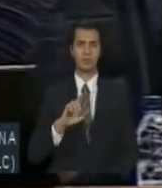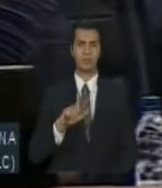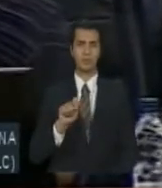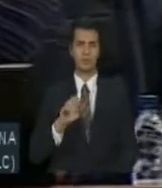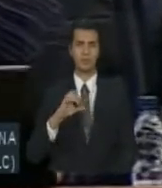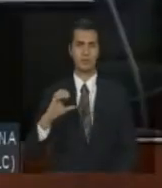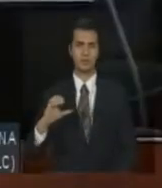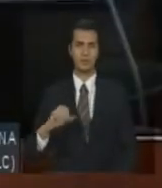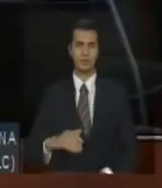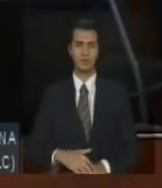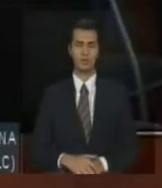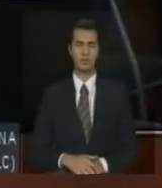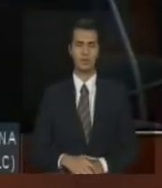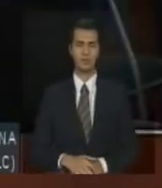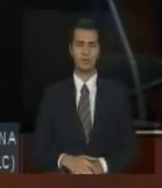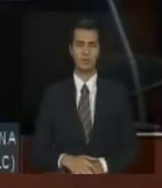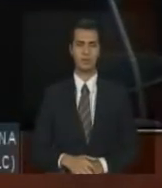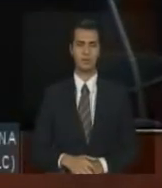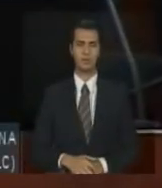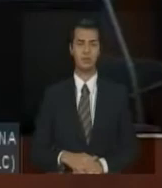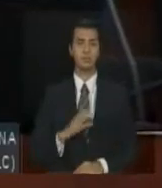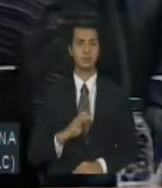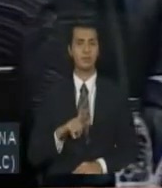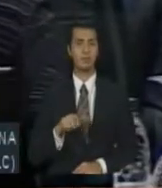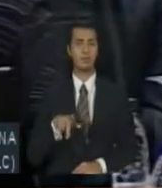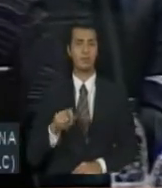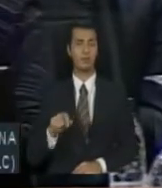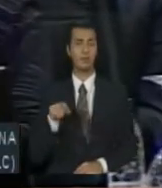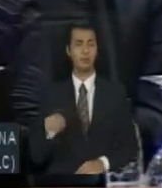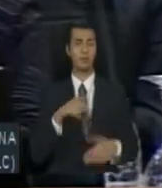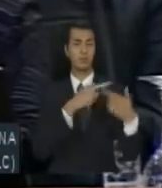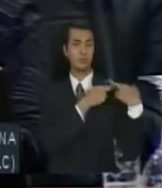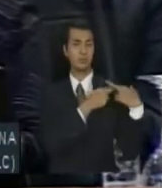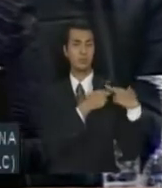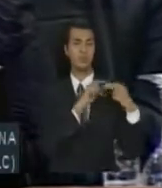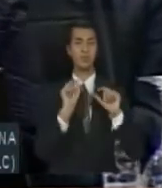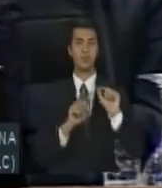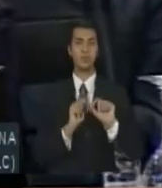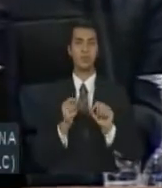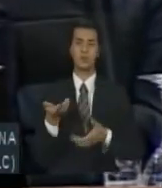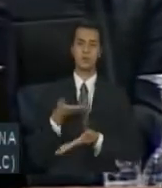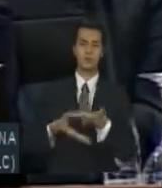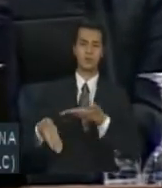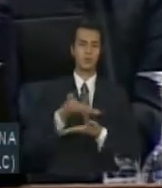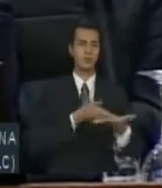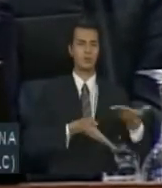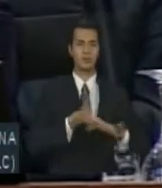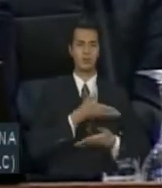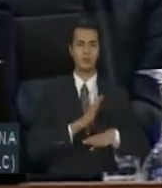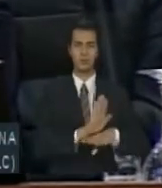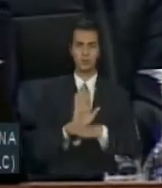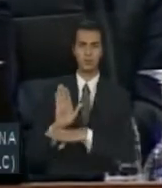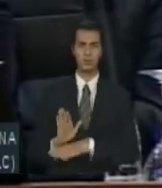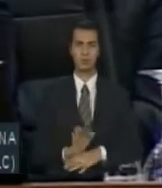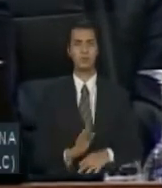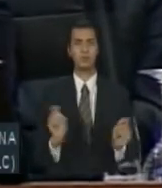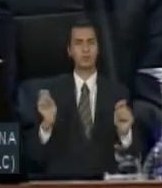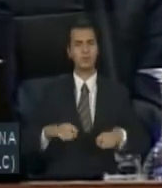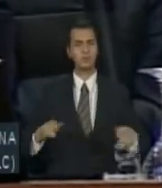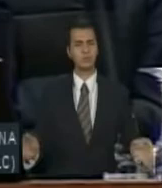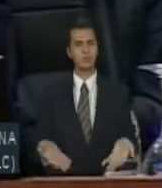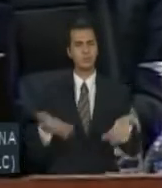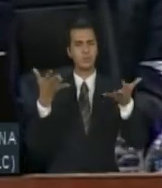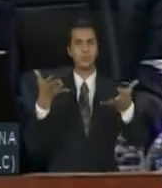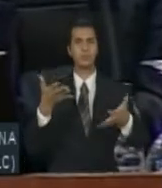dentro do que é sua vocação de cooperação, ajude a alimentar